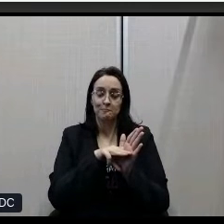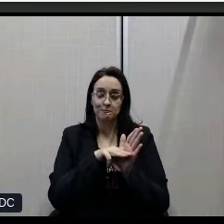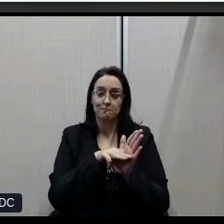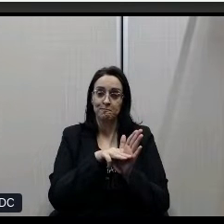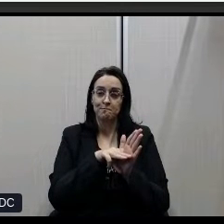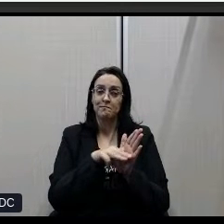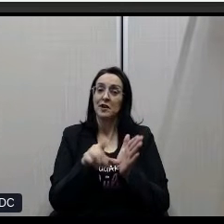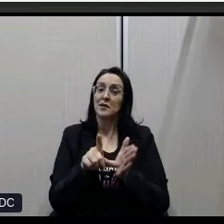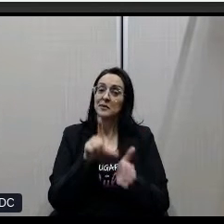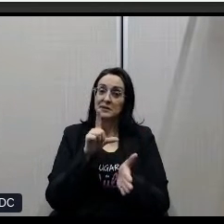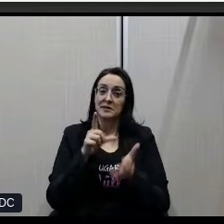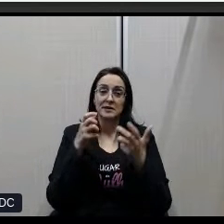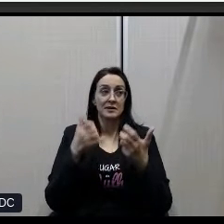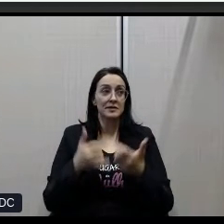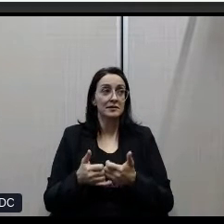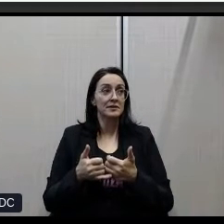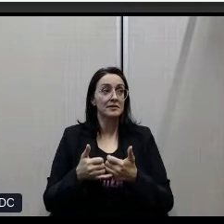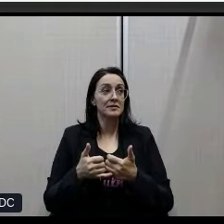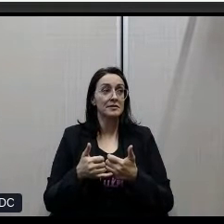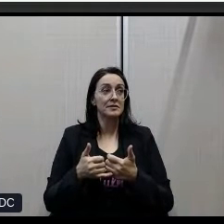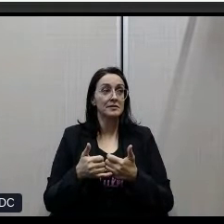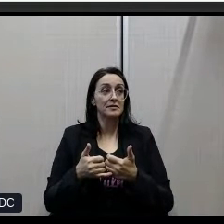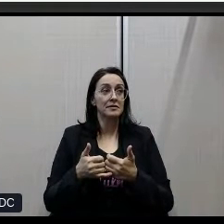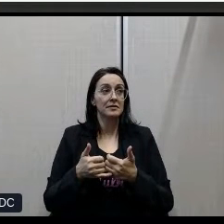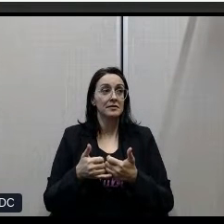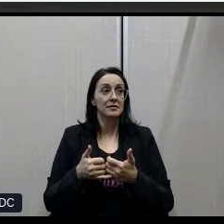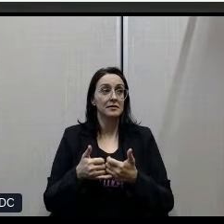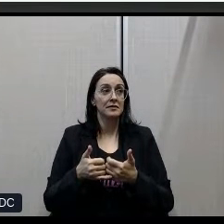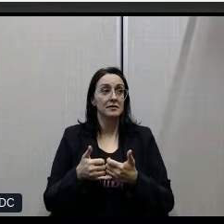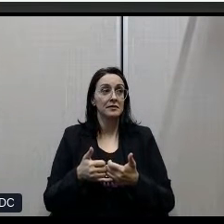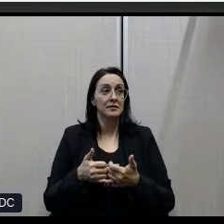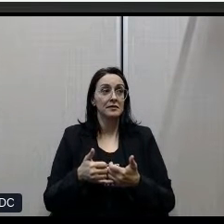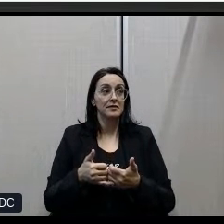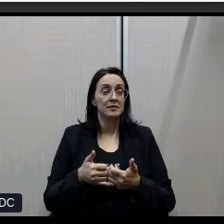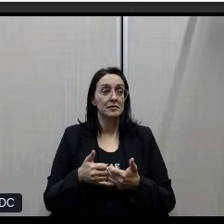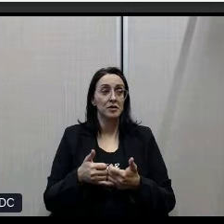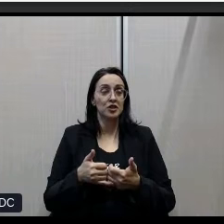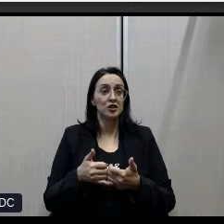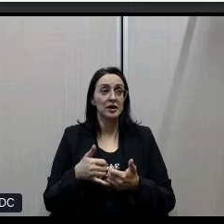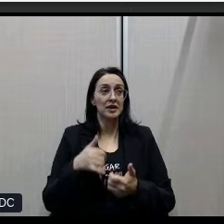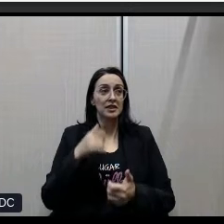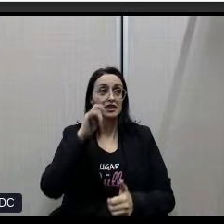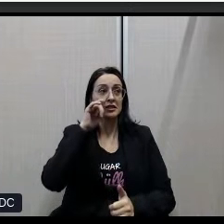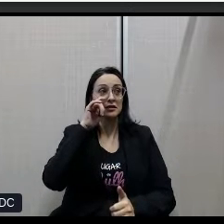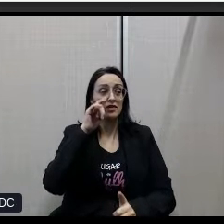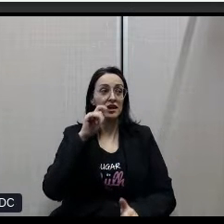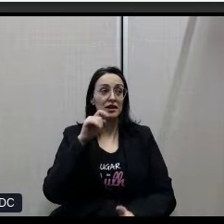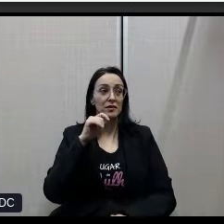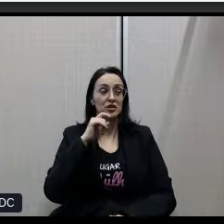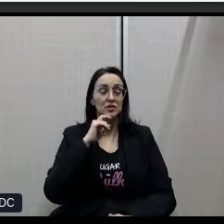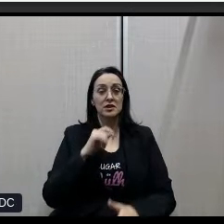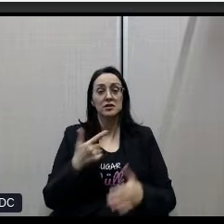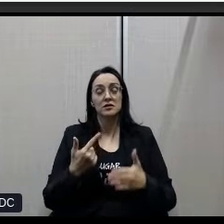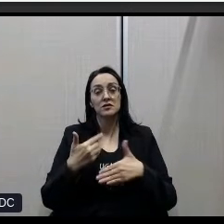Já antecipo, eu devo tudo à minha vida, à minha mentora, amiga, Thalita